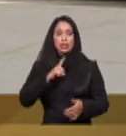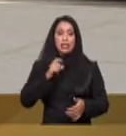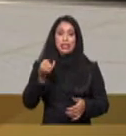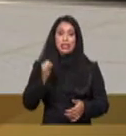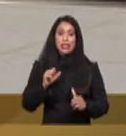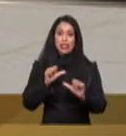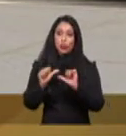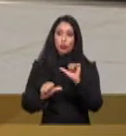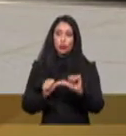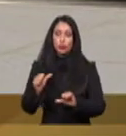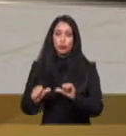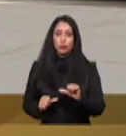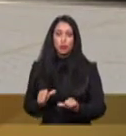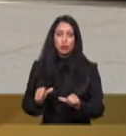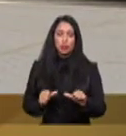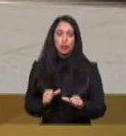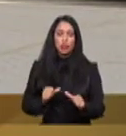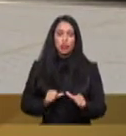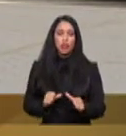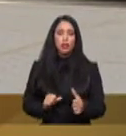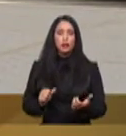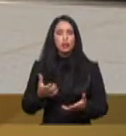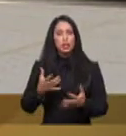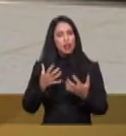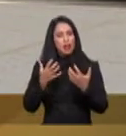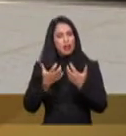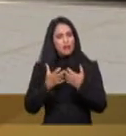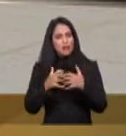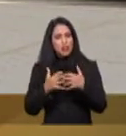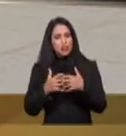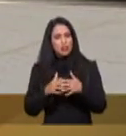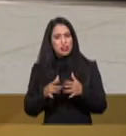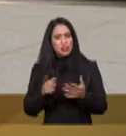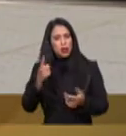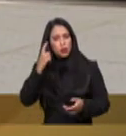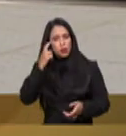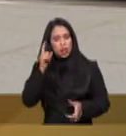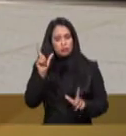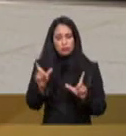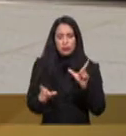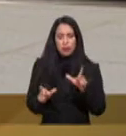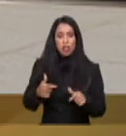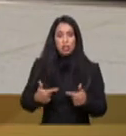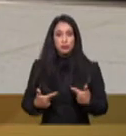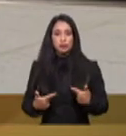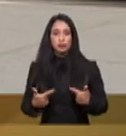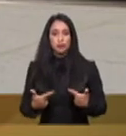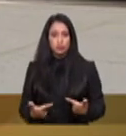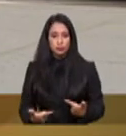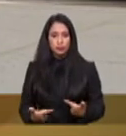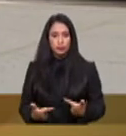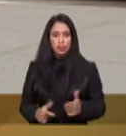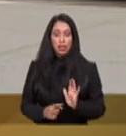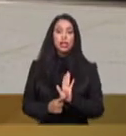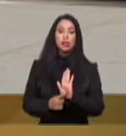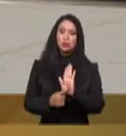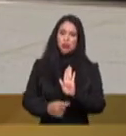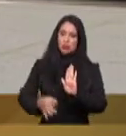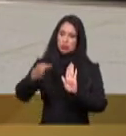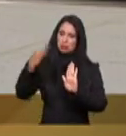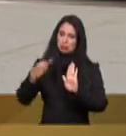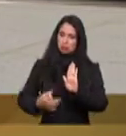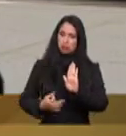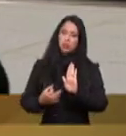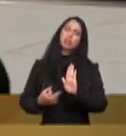a partir de nossas próprias reflexões e atitudes individuais. Goldberg aponta